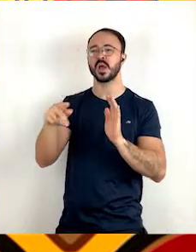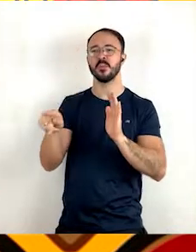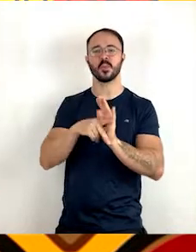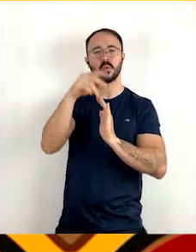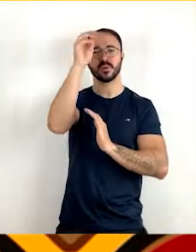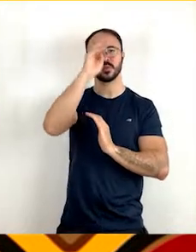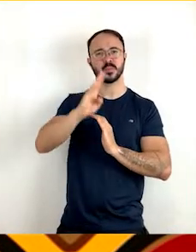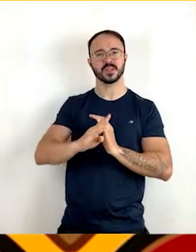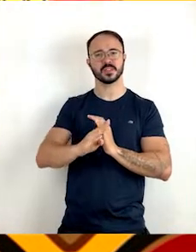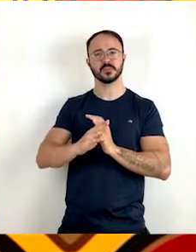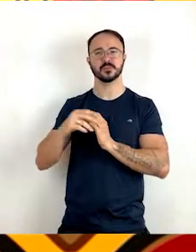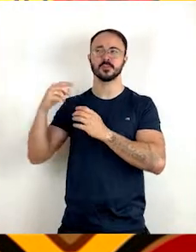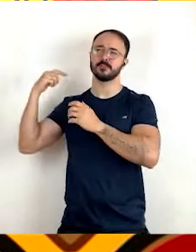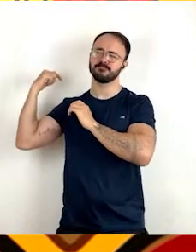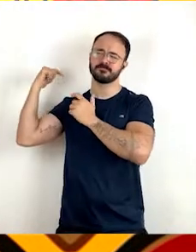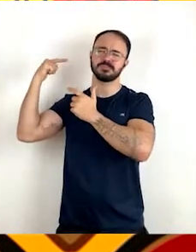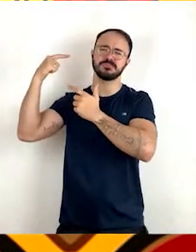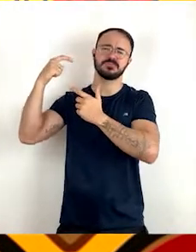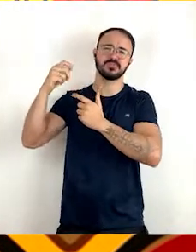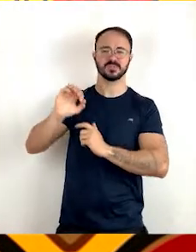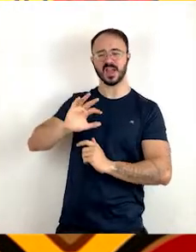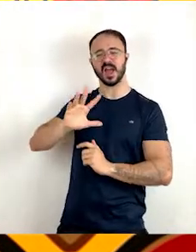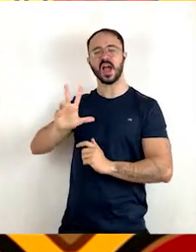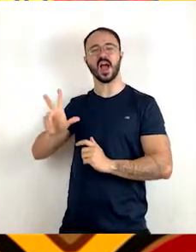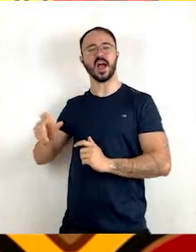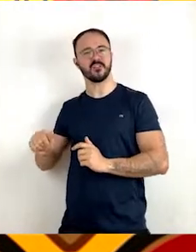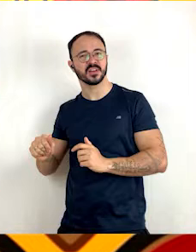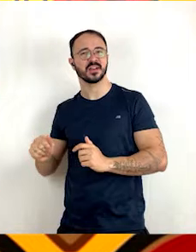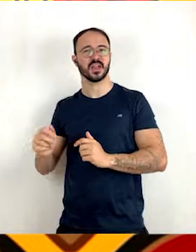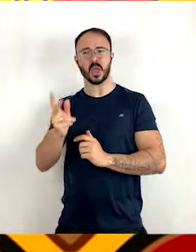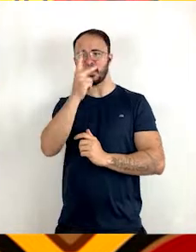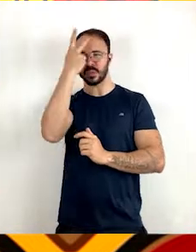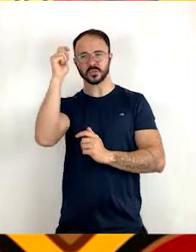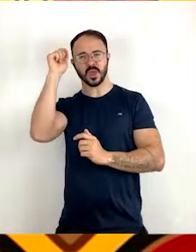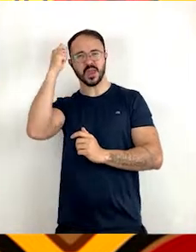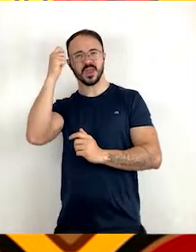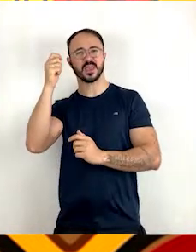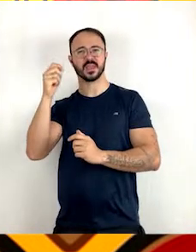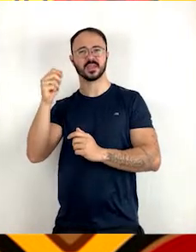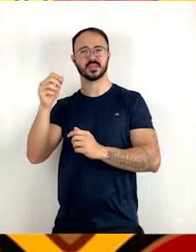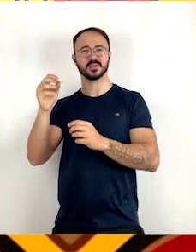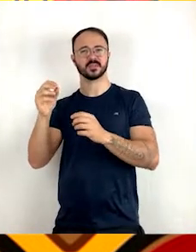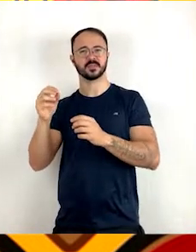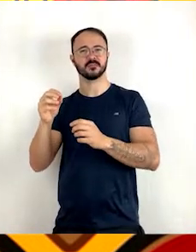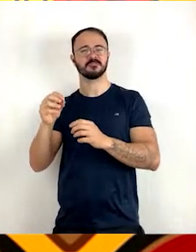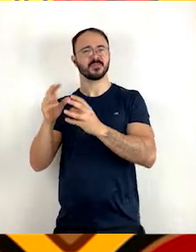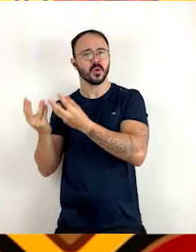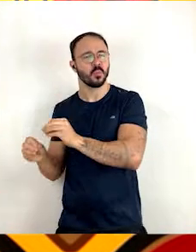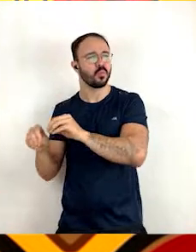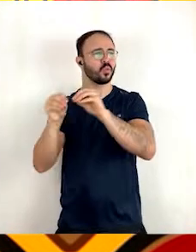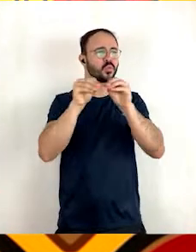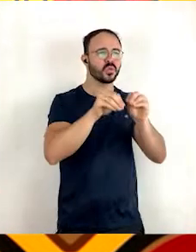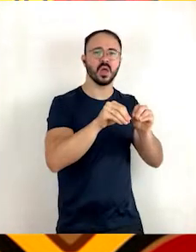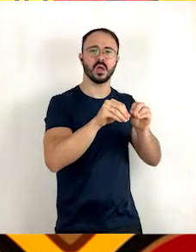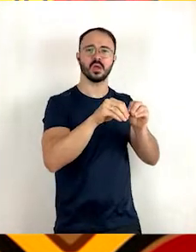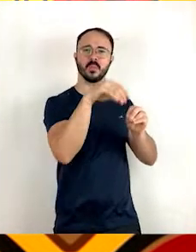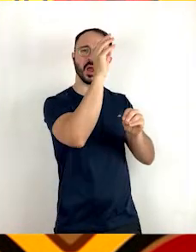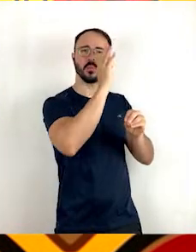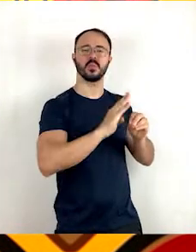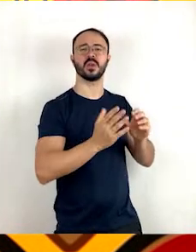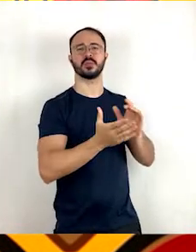Brasil que veio desde África também né de como que houve a colonização em África Como que essa essa